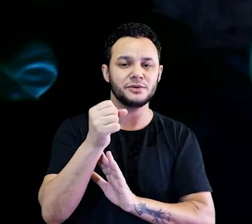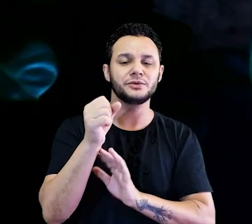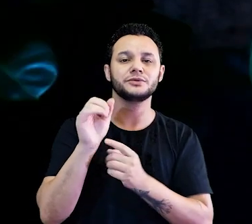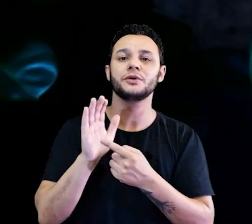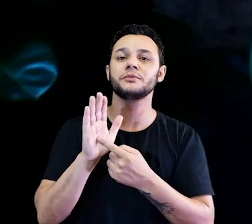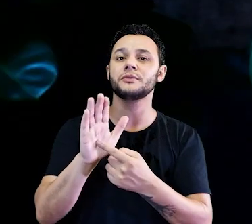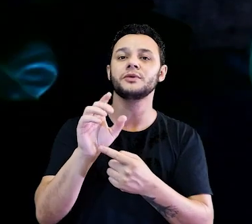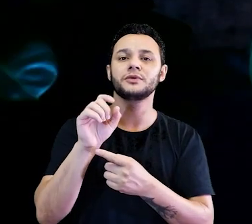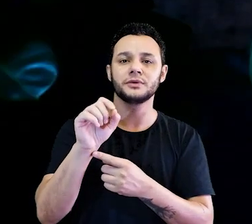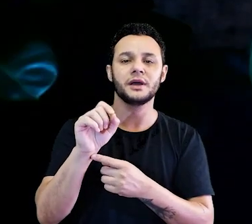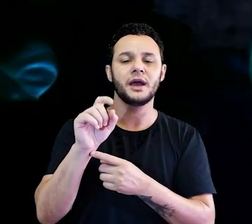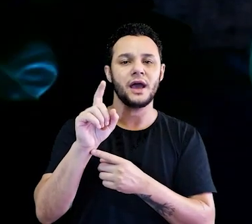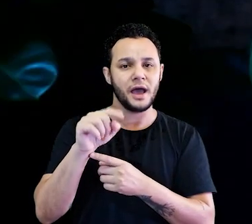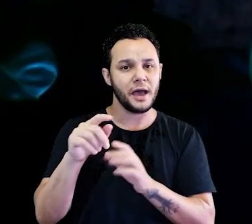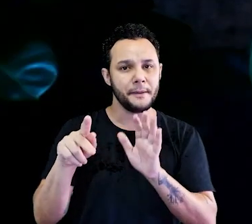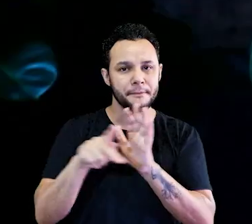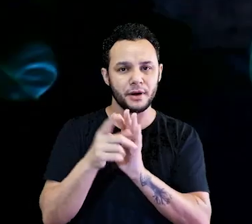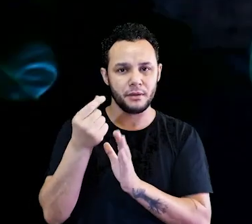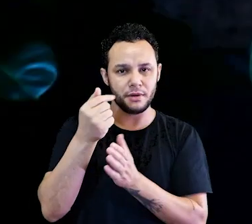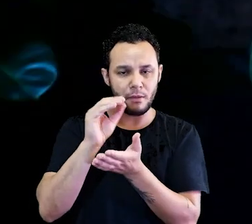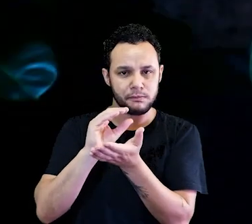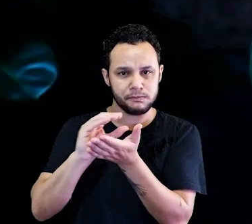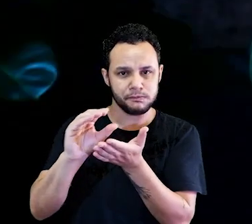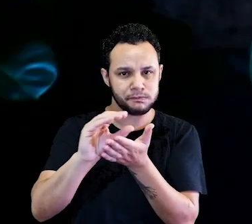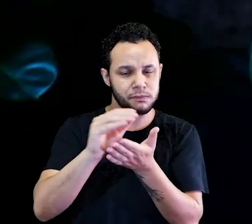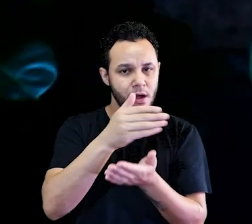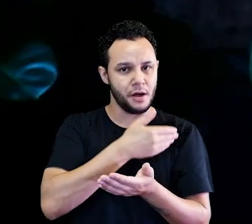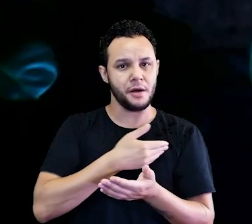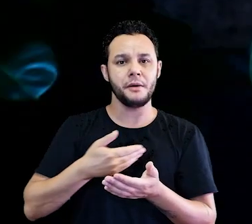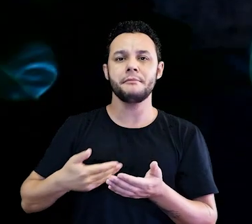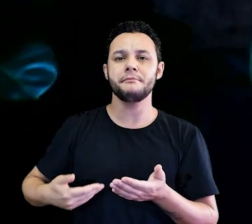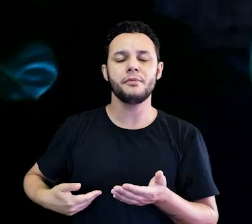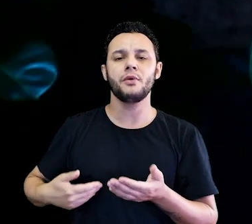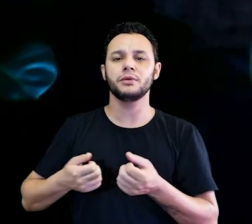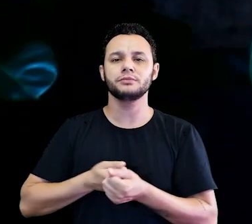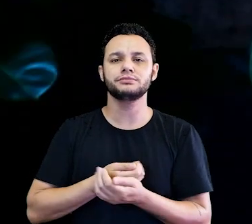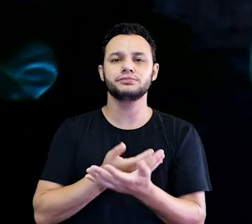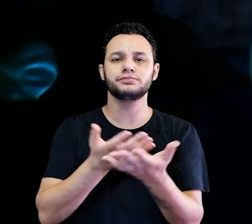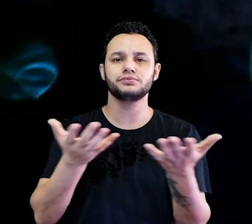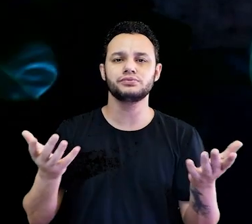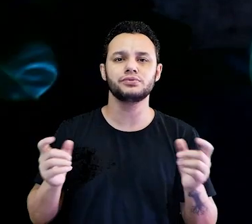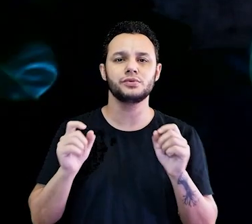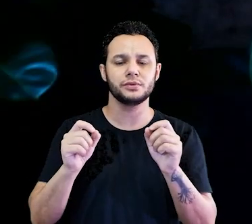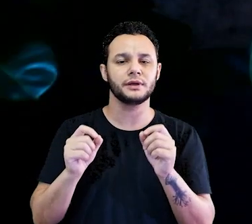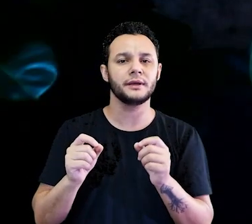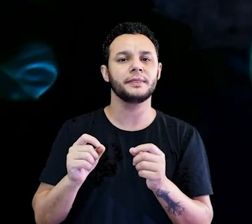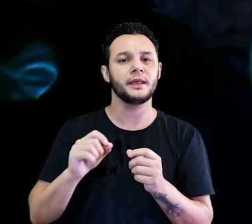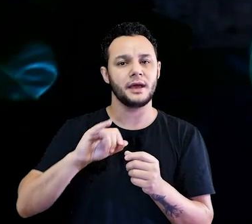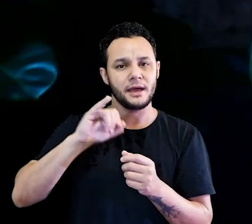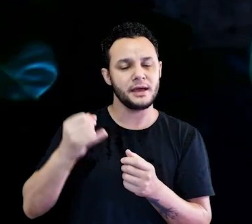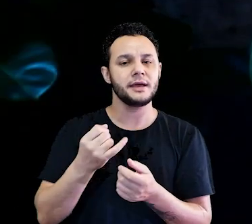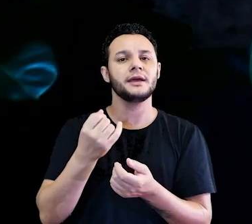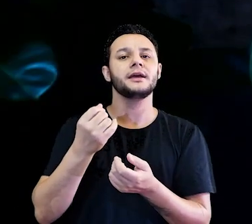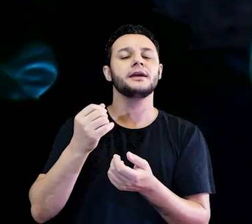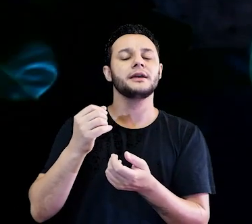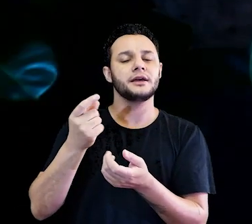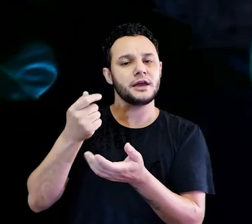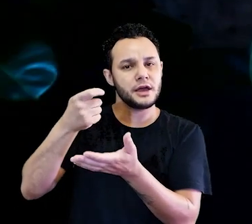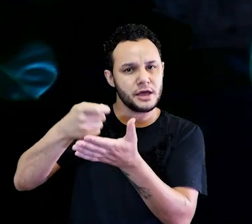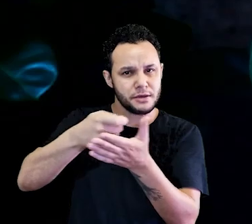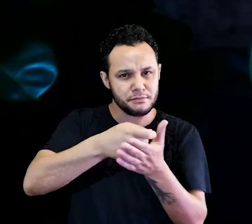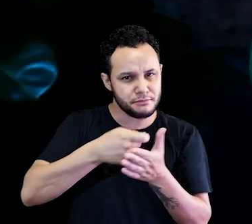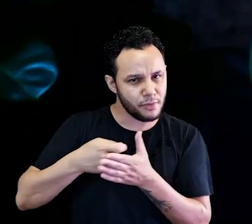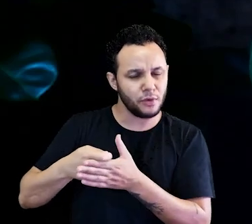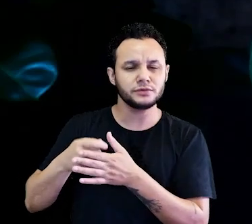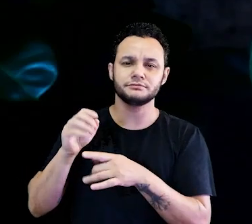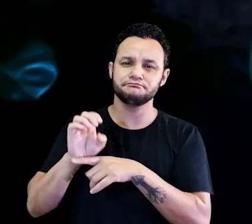gente vai ter novamente que os recursos públicos destinados à educação são originários de receitas de impostos da